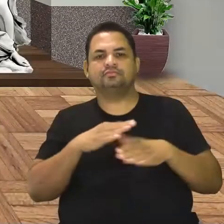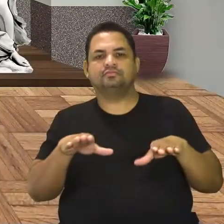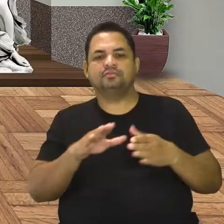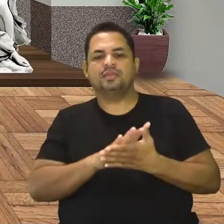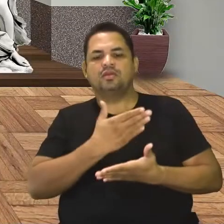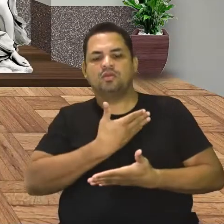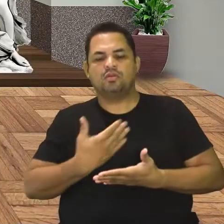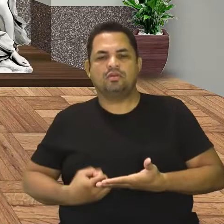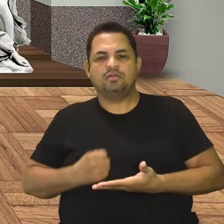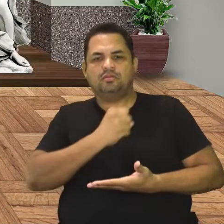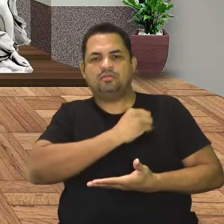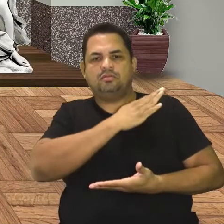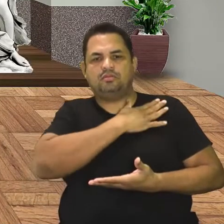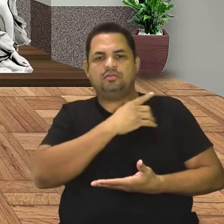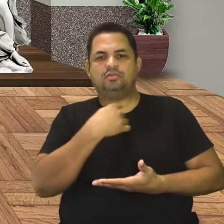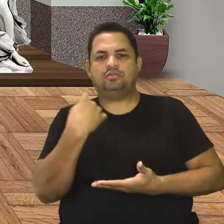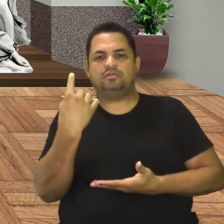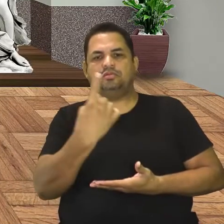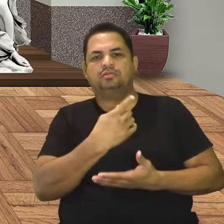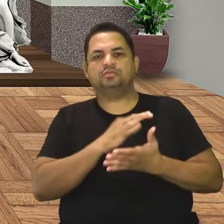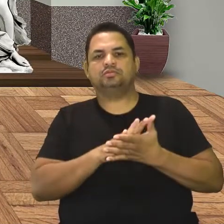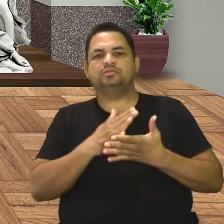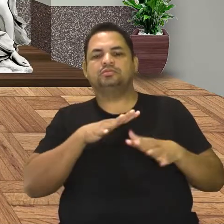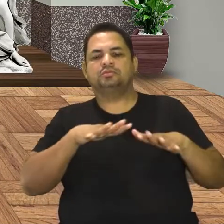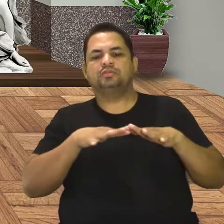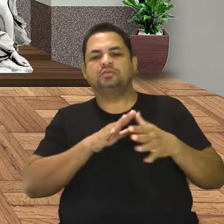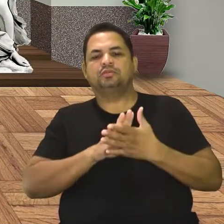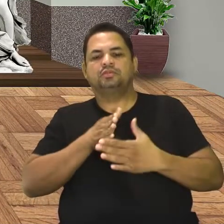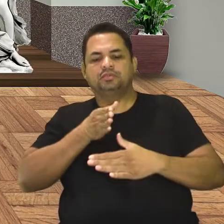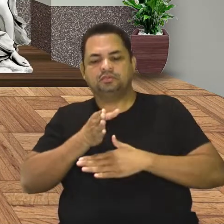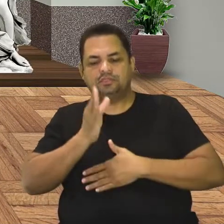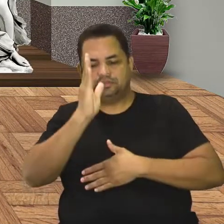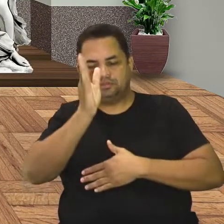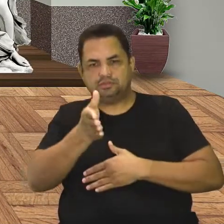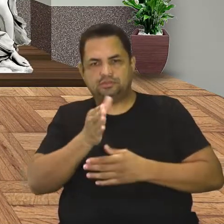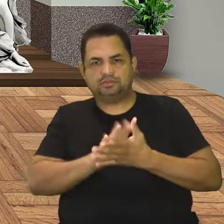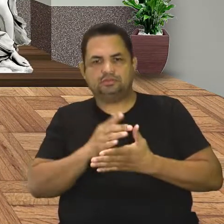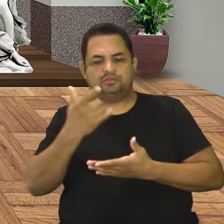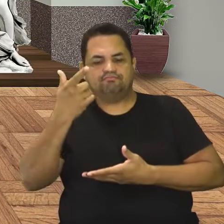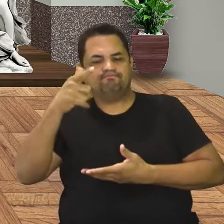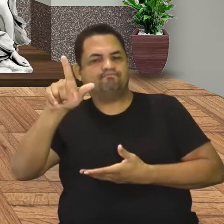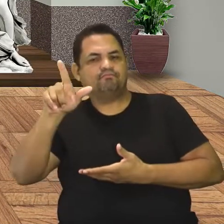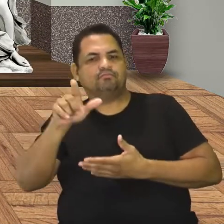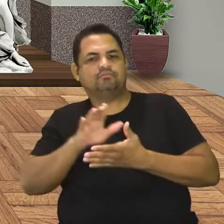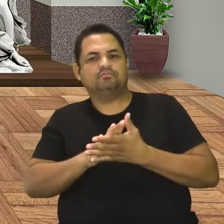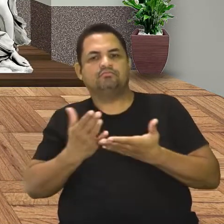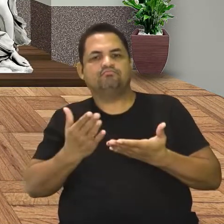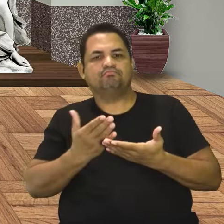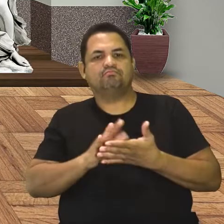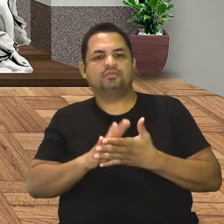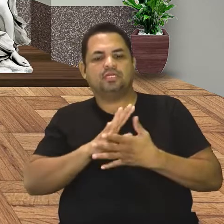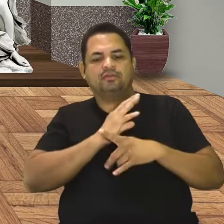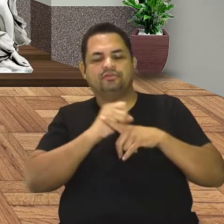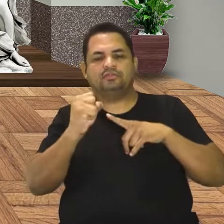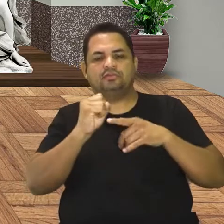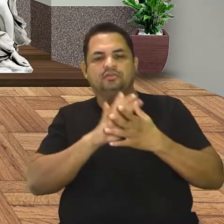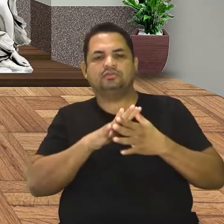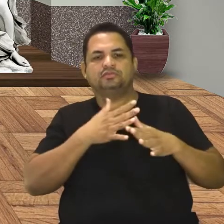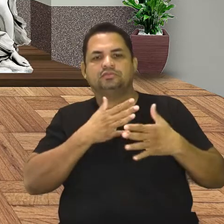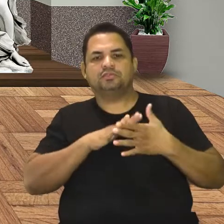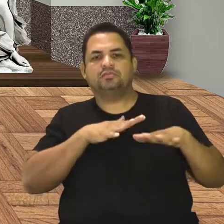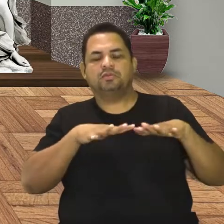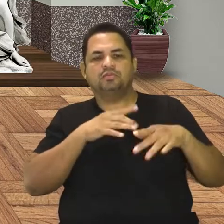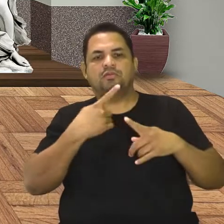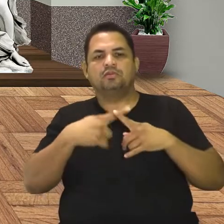governo militar. Nós temos aí o movimento da Direta Já. A Direta Já não consegue êxito no seu movimento.